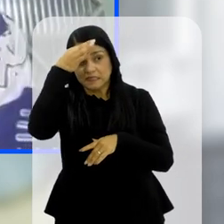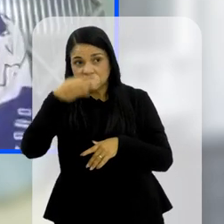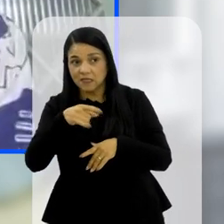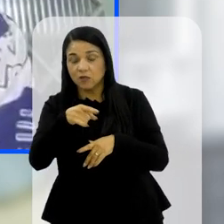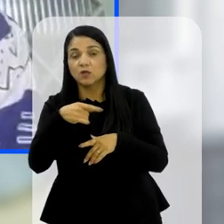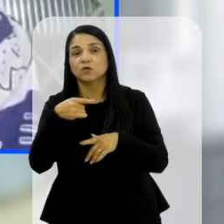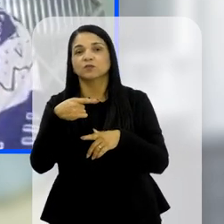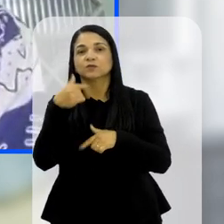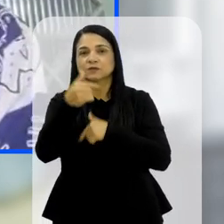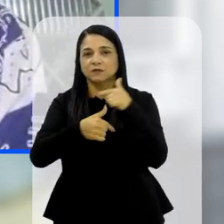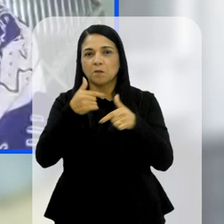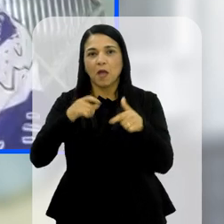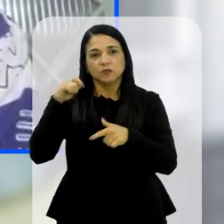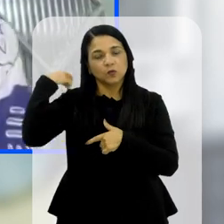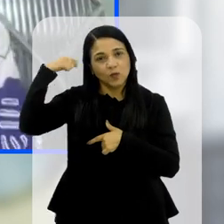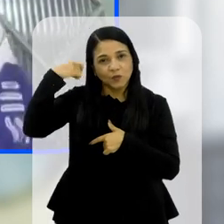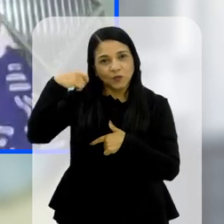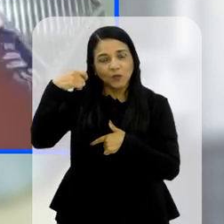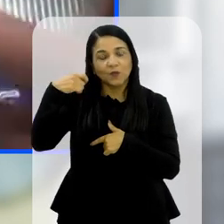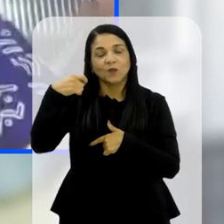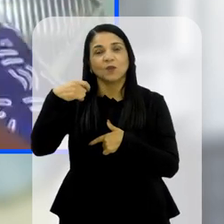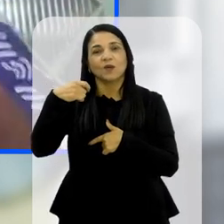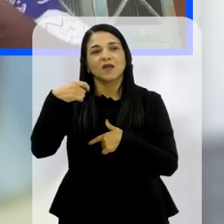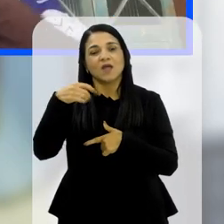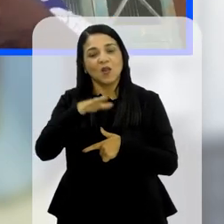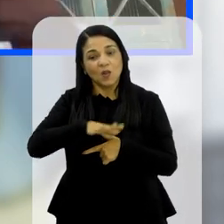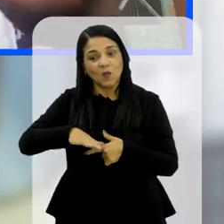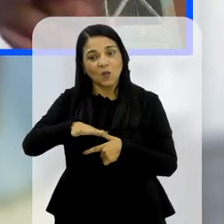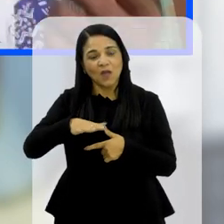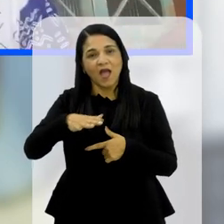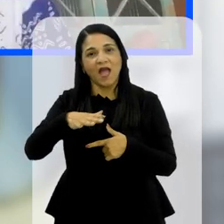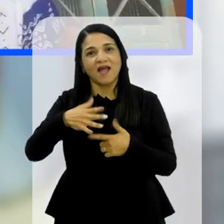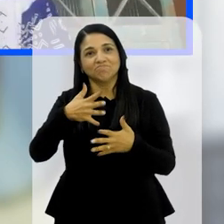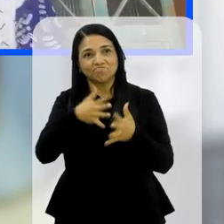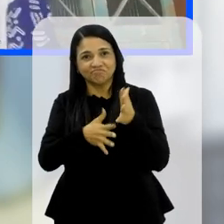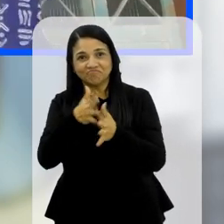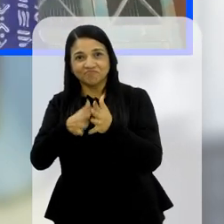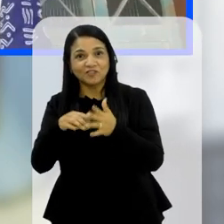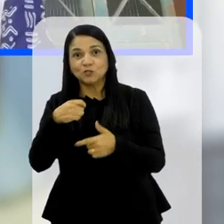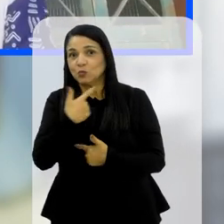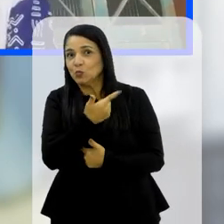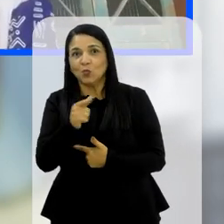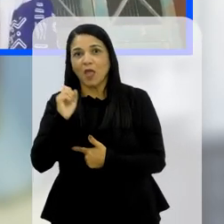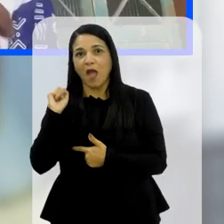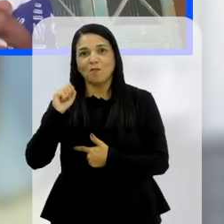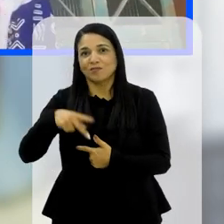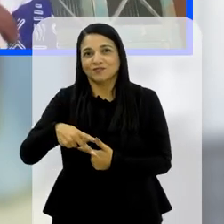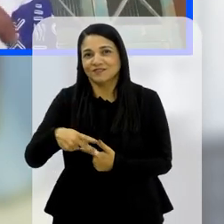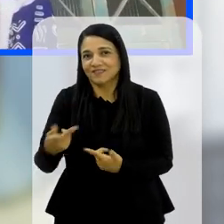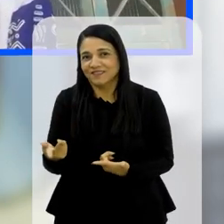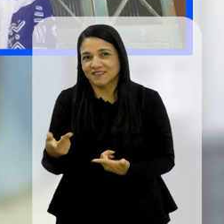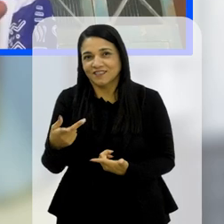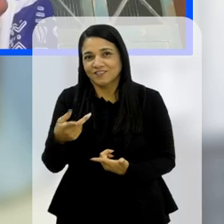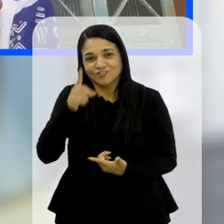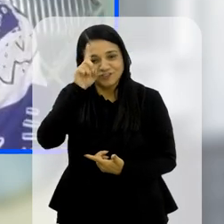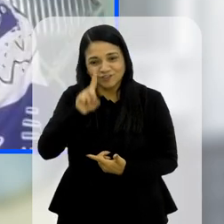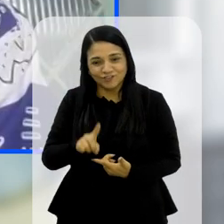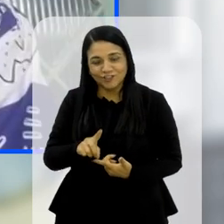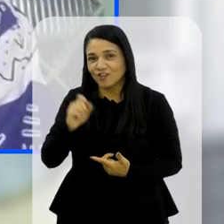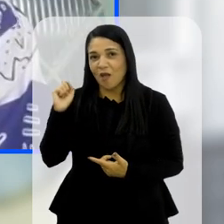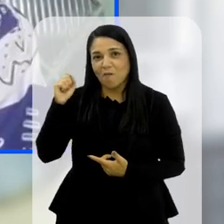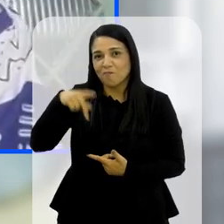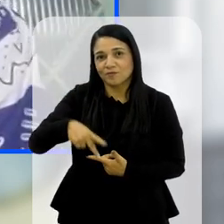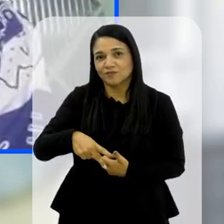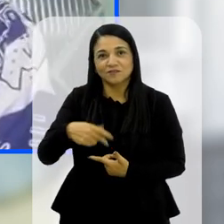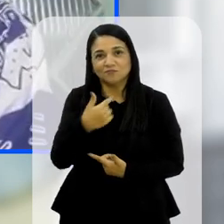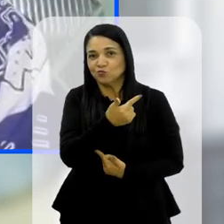o grave que está o nosso trabalho como ator e está num lugar tão disperso e caótico, a gente não tem aposentadoria.